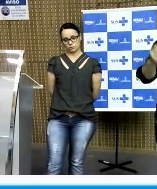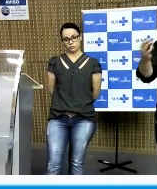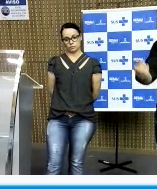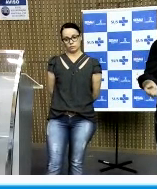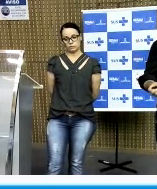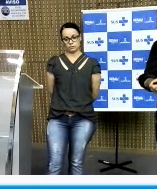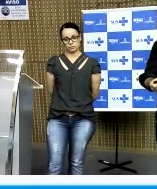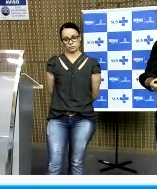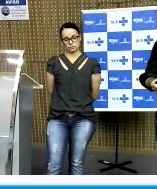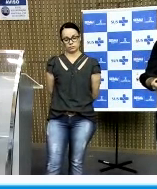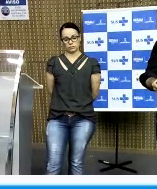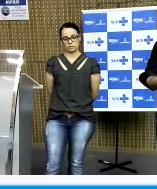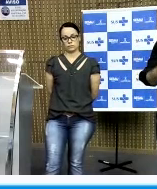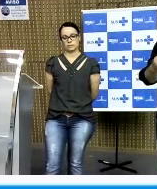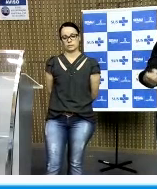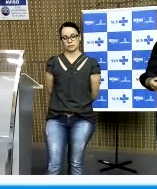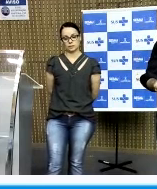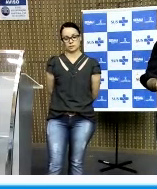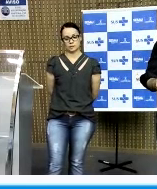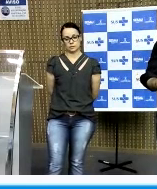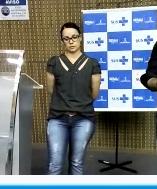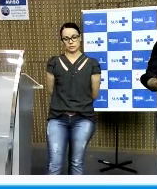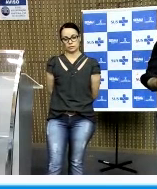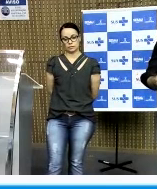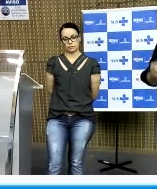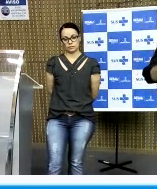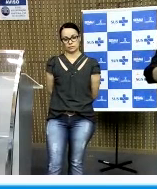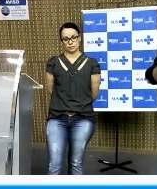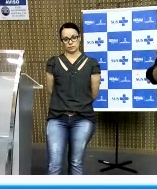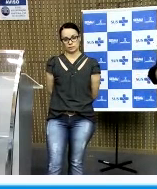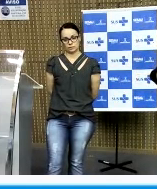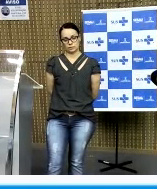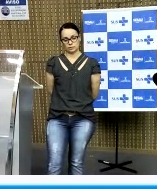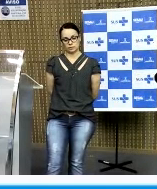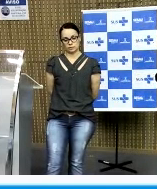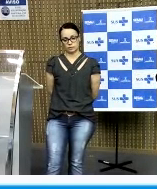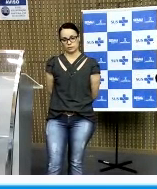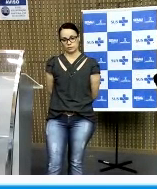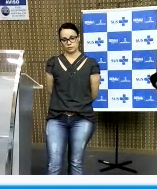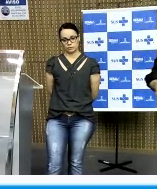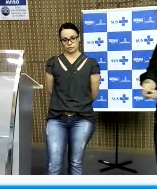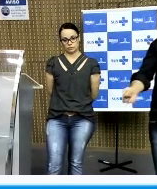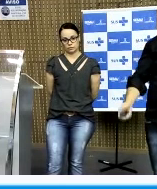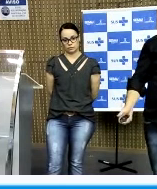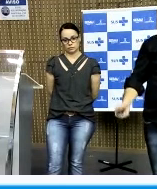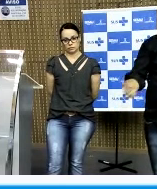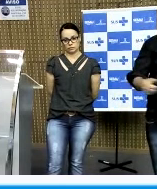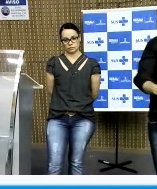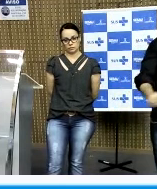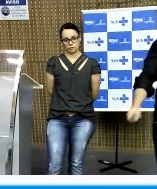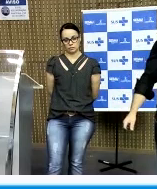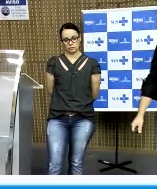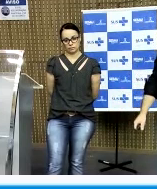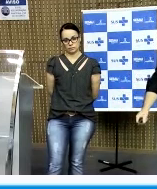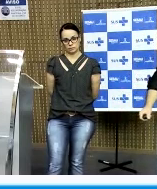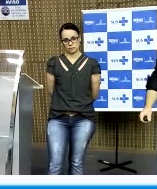2021 também encaminhamos 2 pacientes para a unidade dispensadora de medicamento, e o cuidado ele sempre é compartilhado junto com a unidade. A